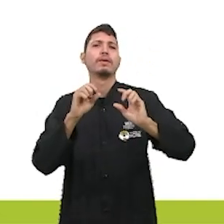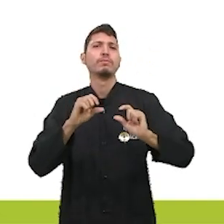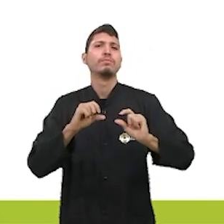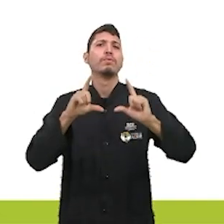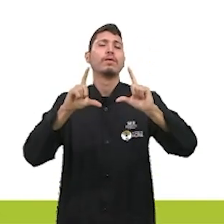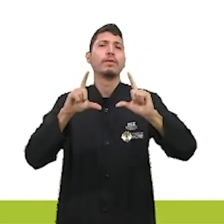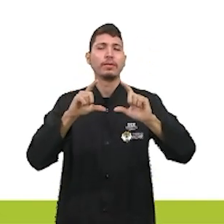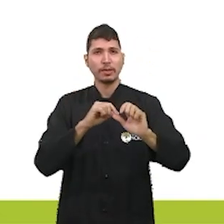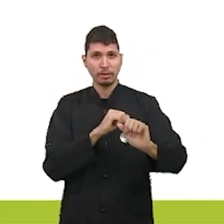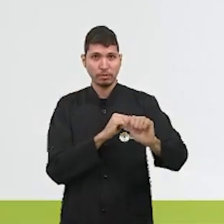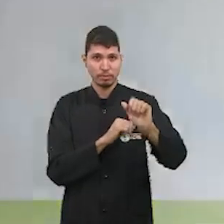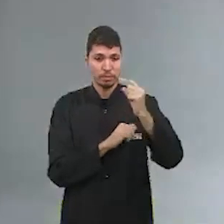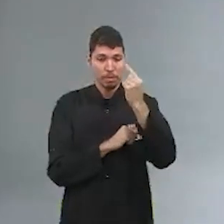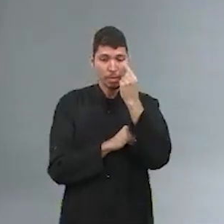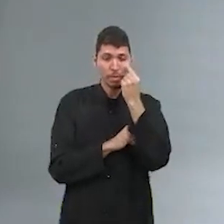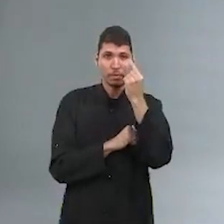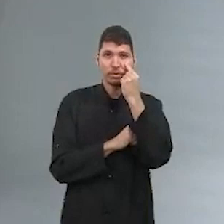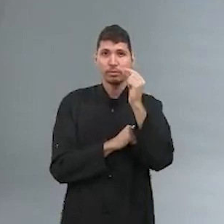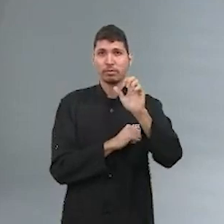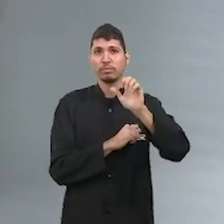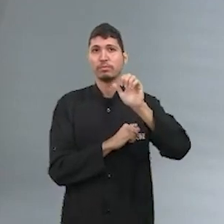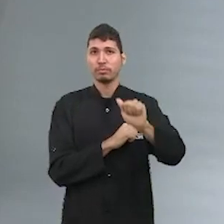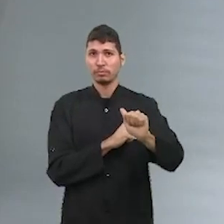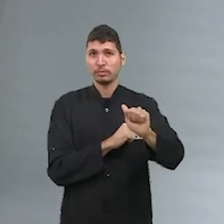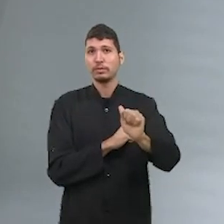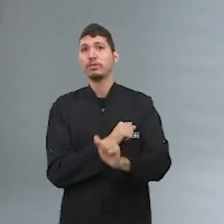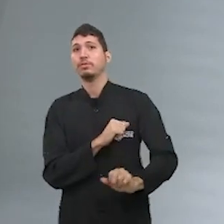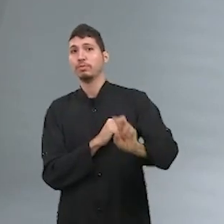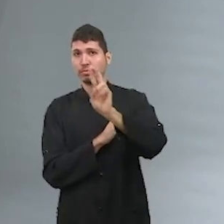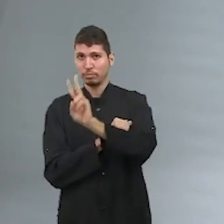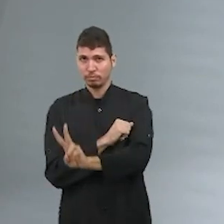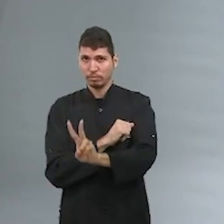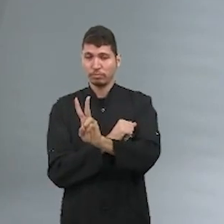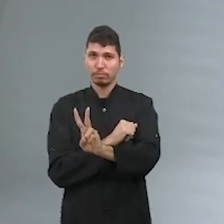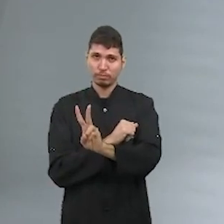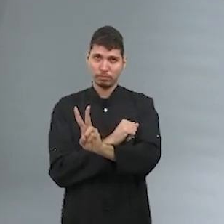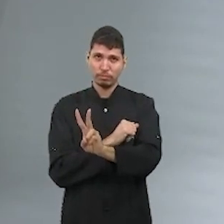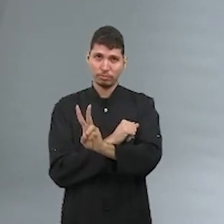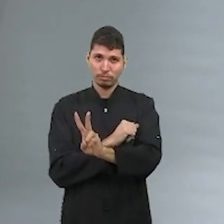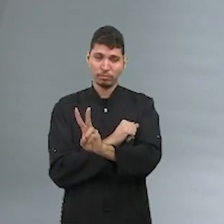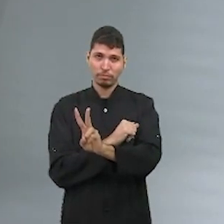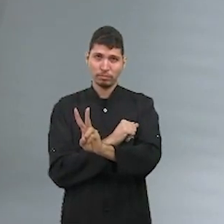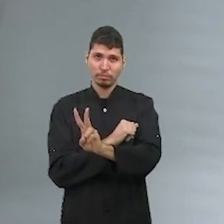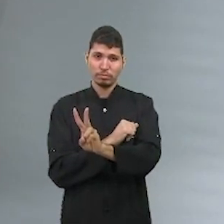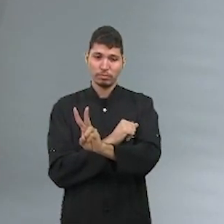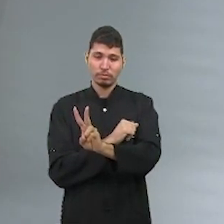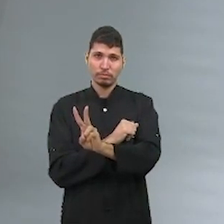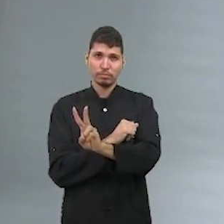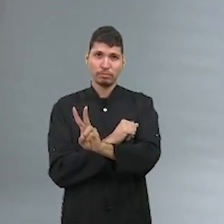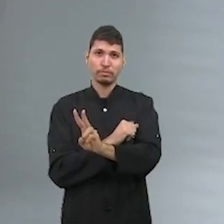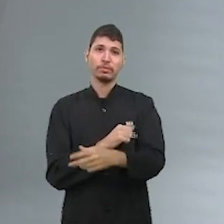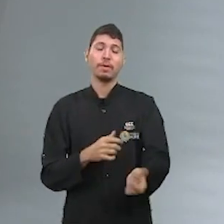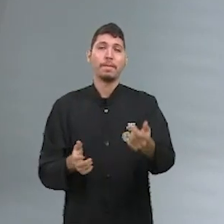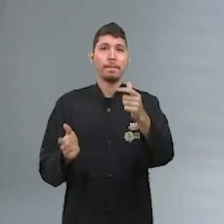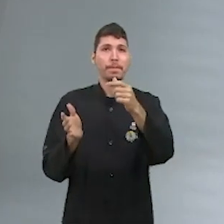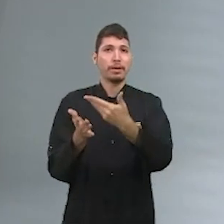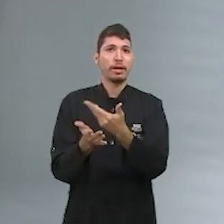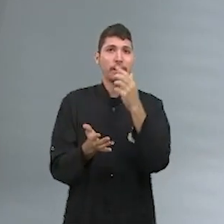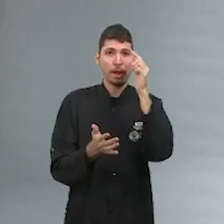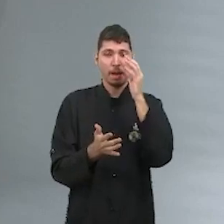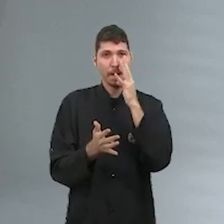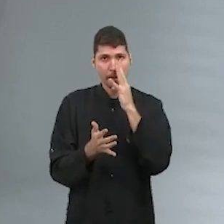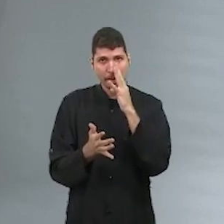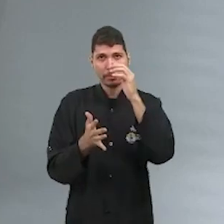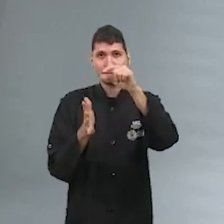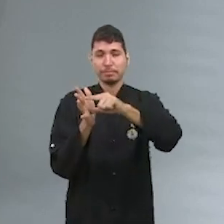maneira correta de verificar o amperímetro e o voltímetro, tá? Qualquer coisinha aí, volta um pouco o vídeo e refaça